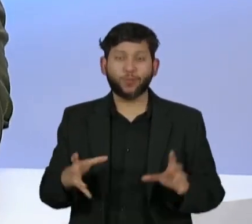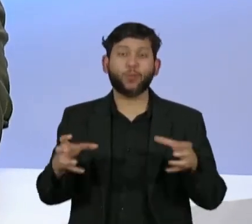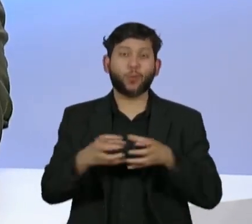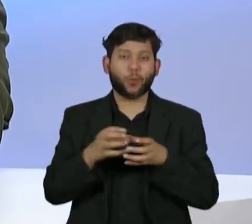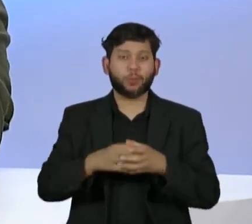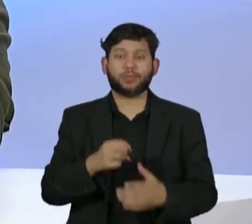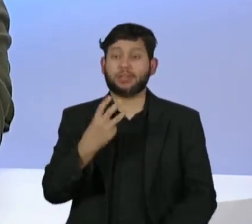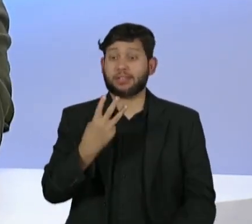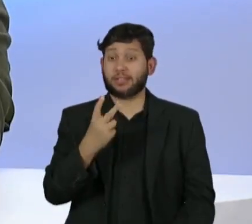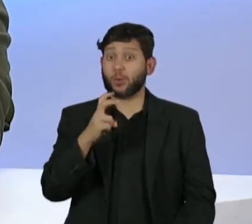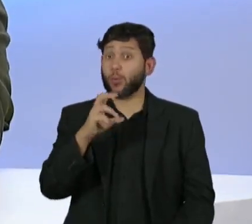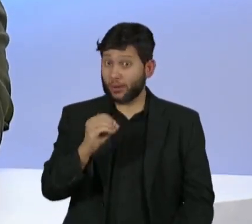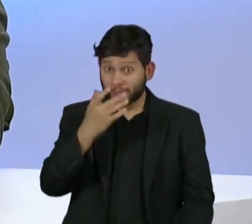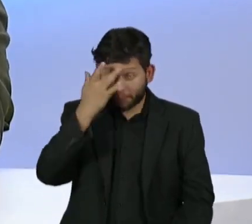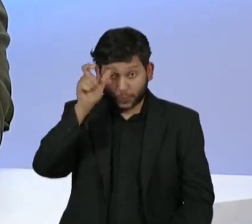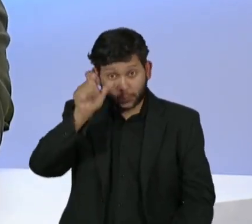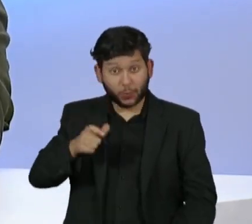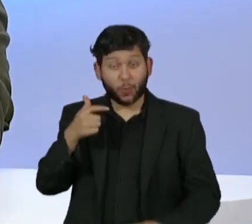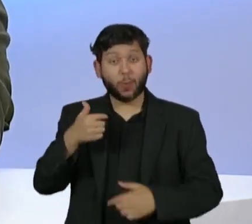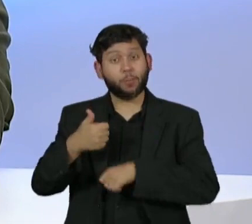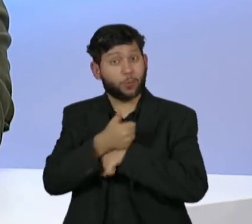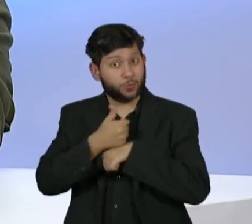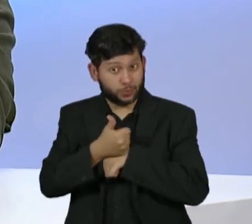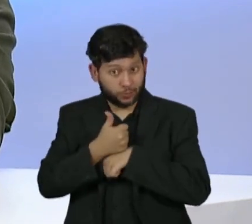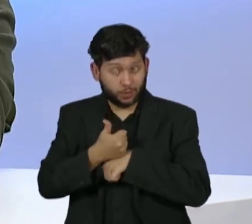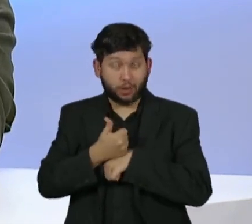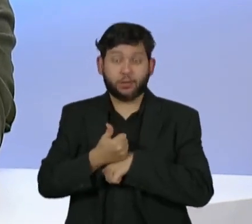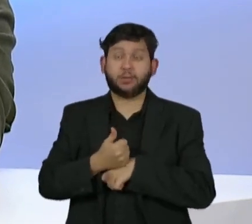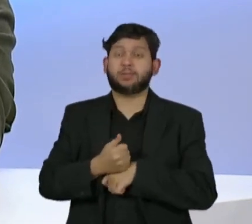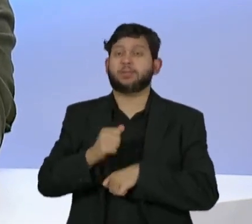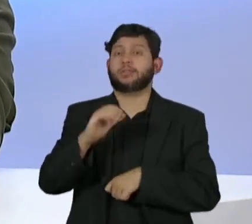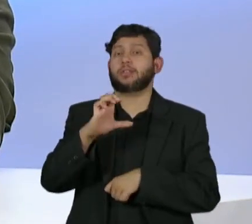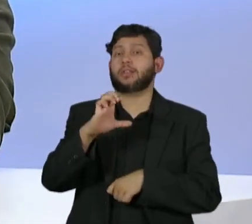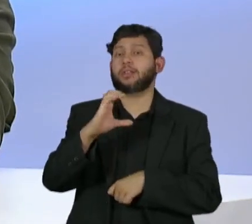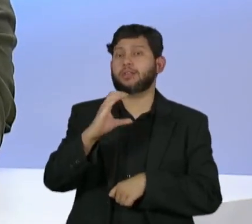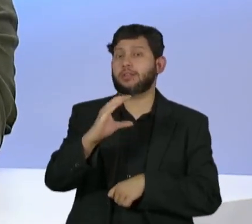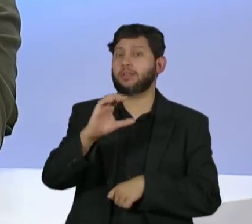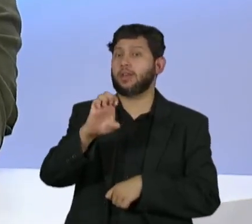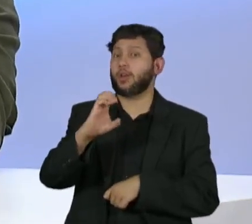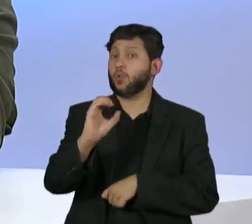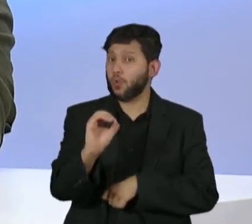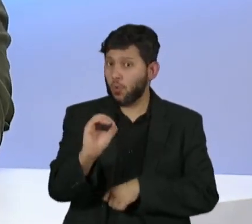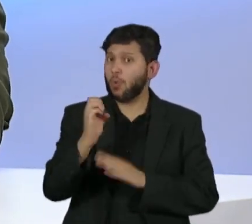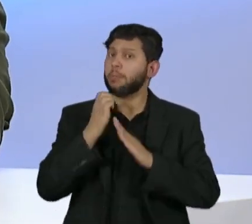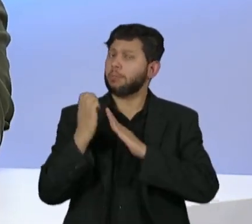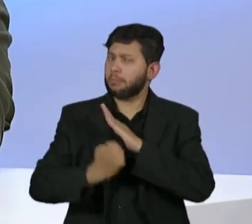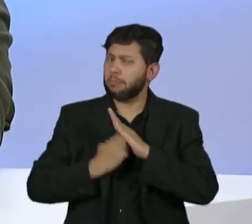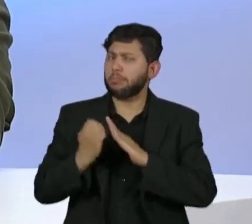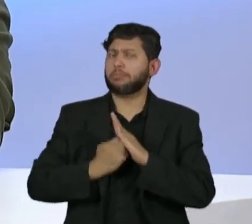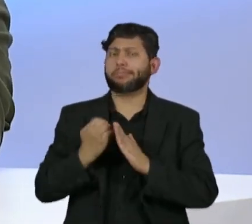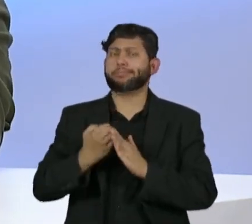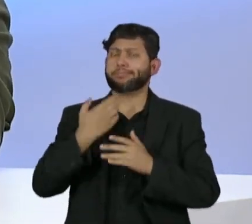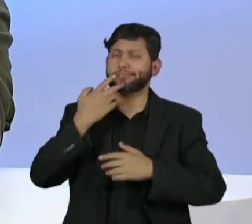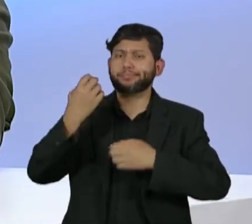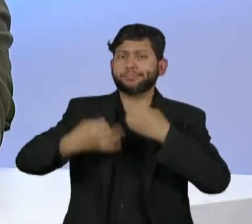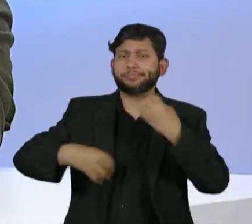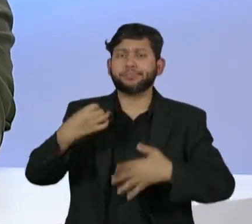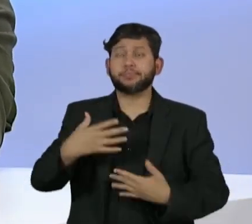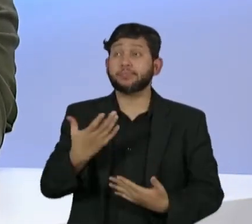350 especialistas incluindo ou se ouse de dessas grandes empresas